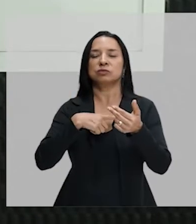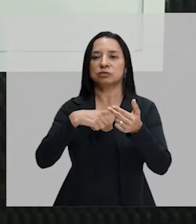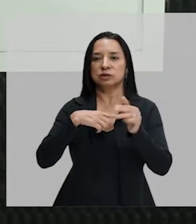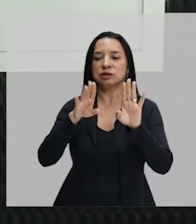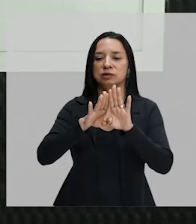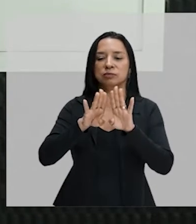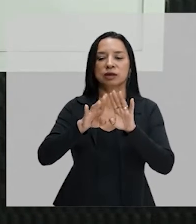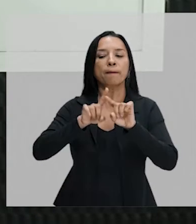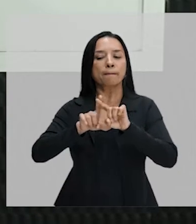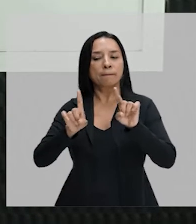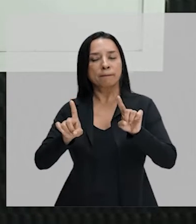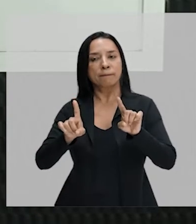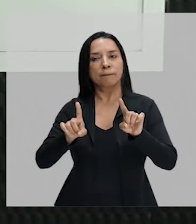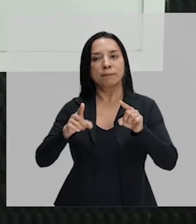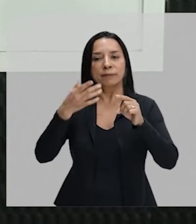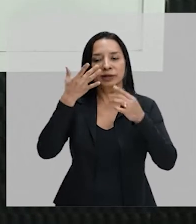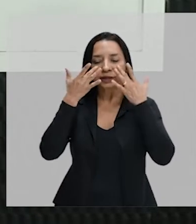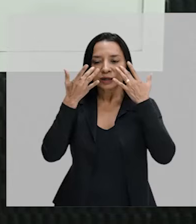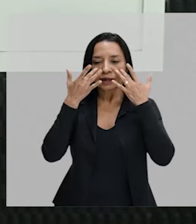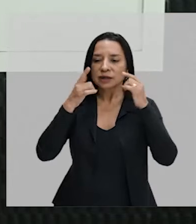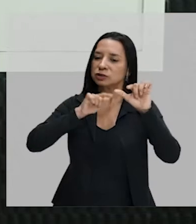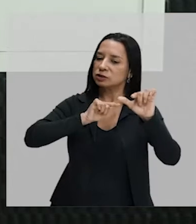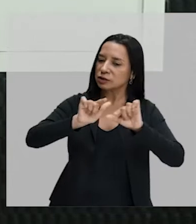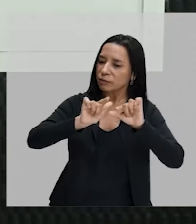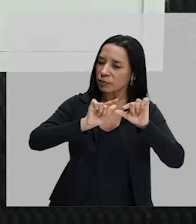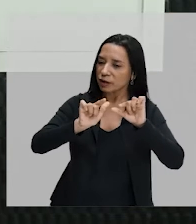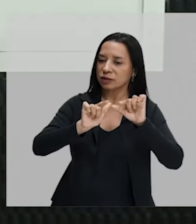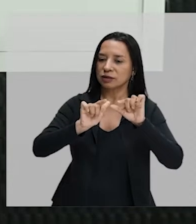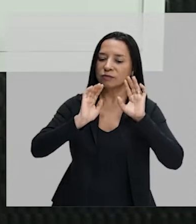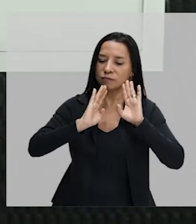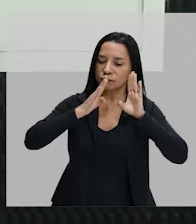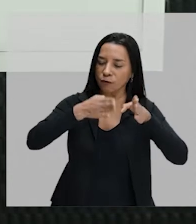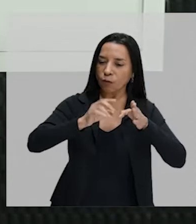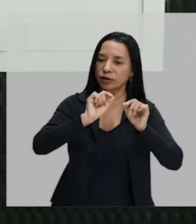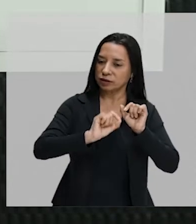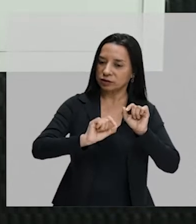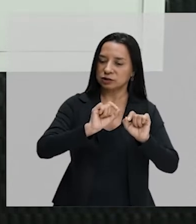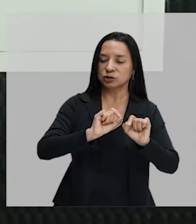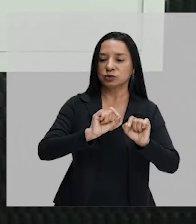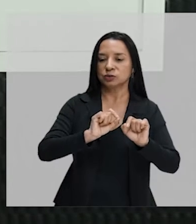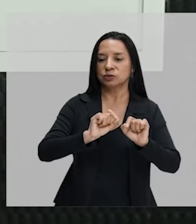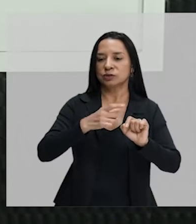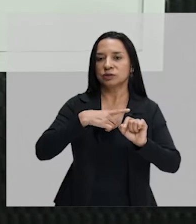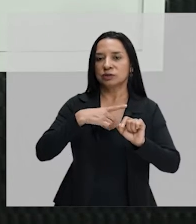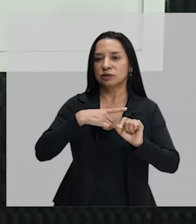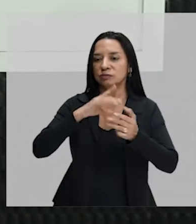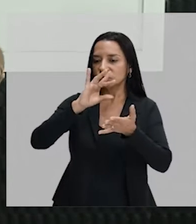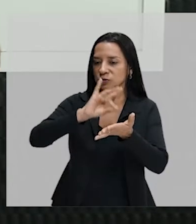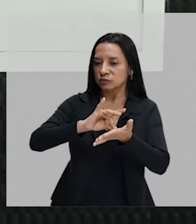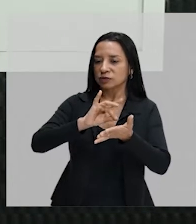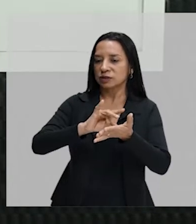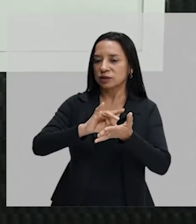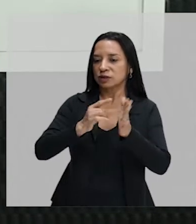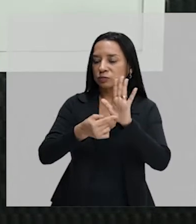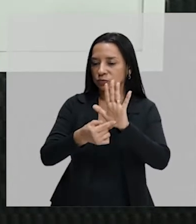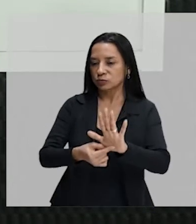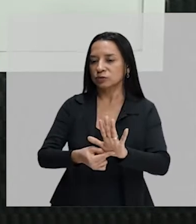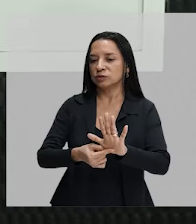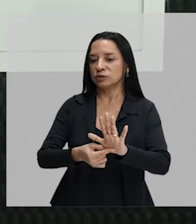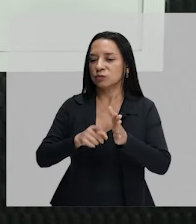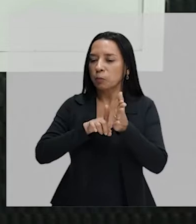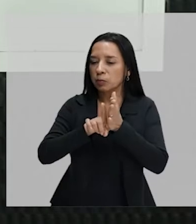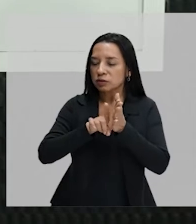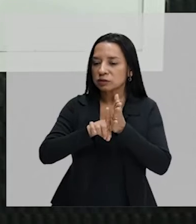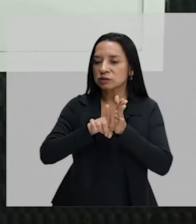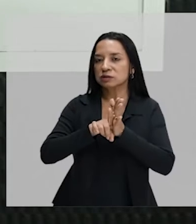ela produz isso, a arte ela trabalha com isso, a arte ela objetiva isso. Ela está ali de forma mais latente, ela está trazendo para a gente